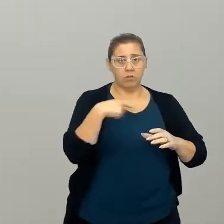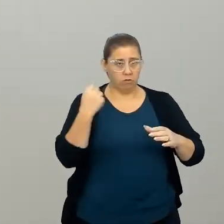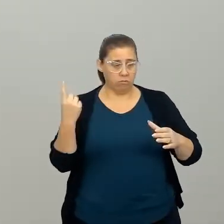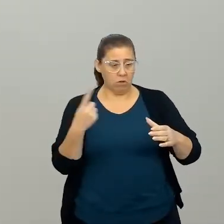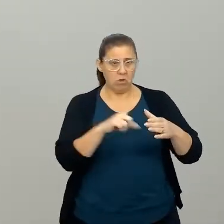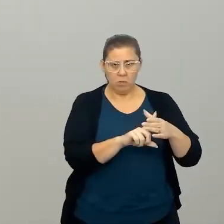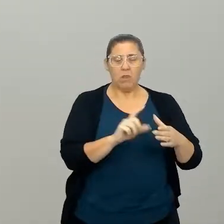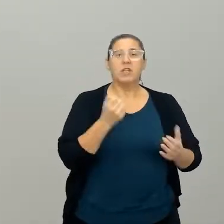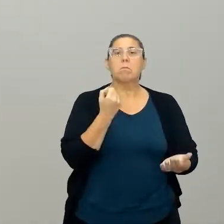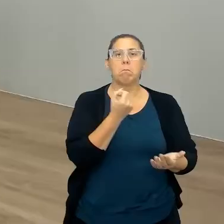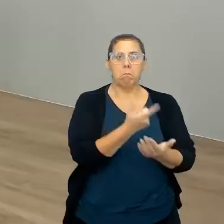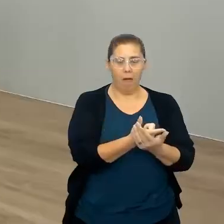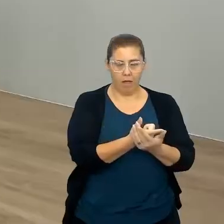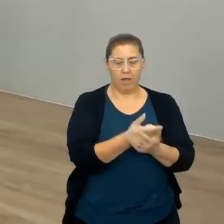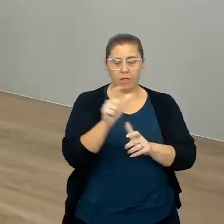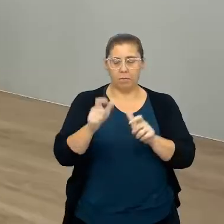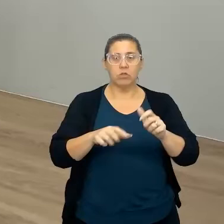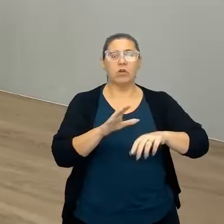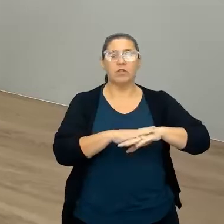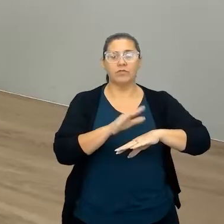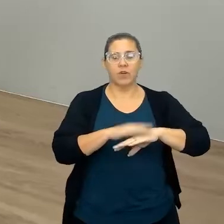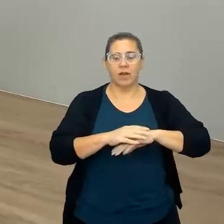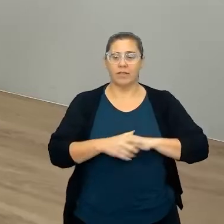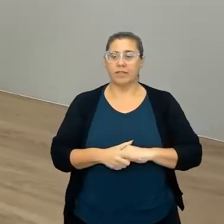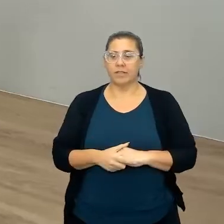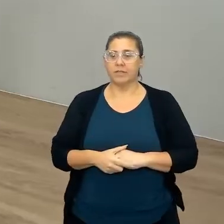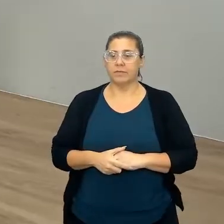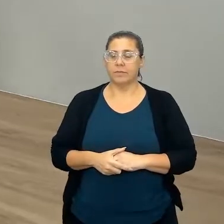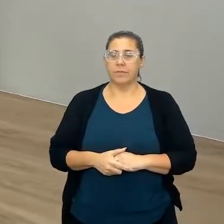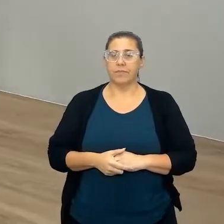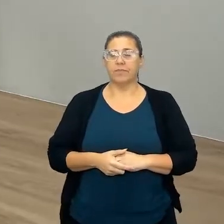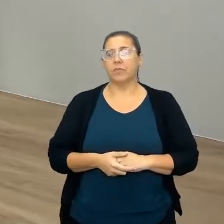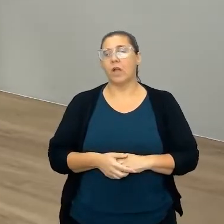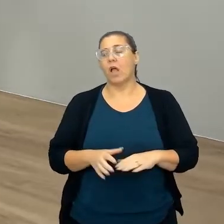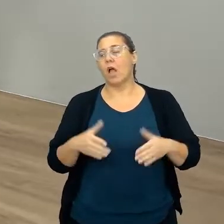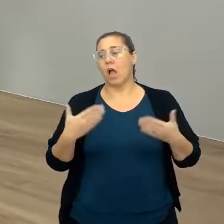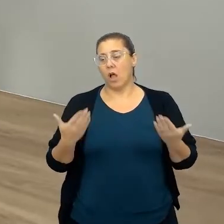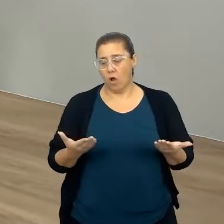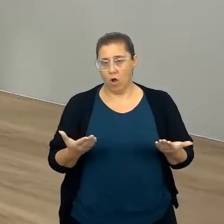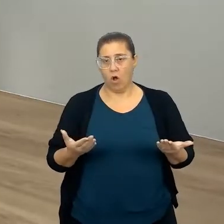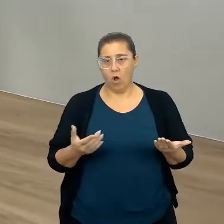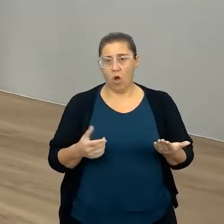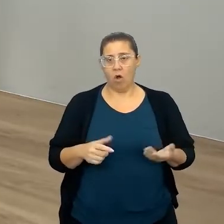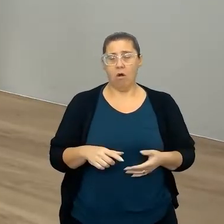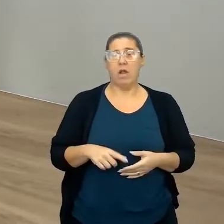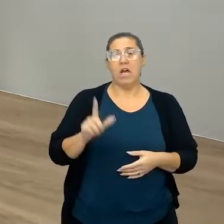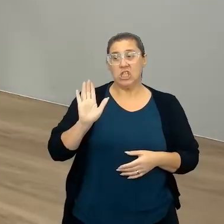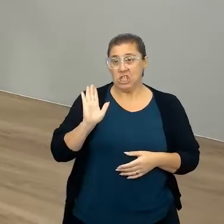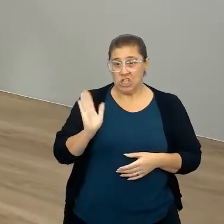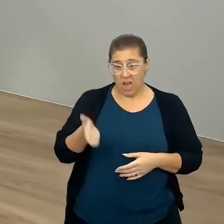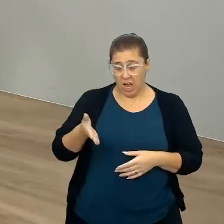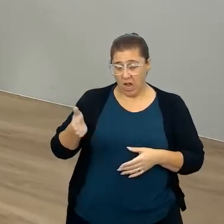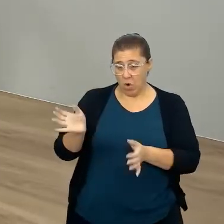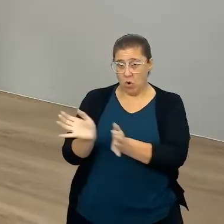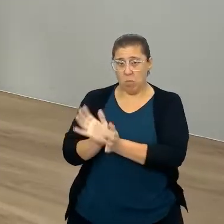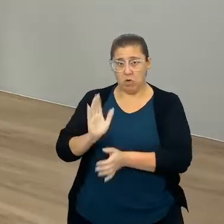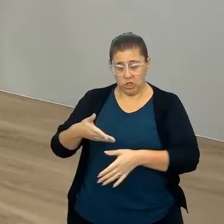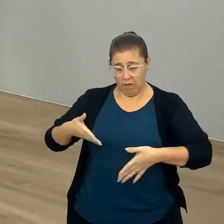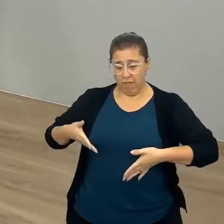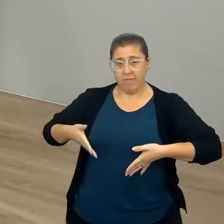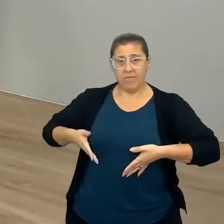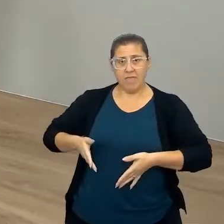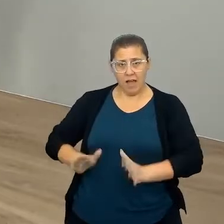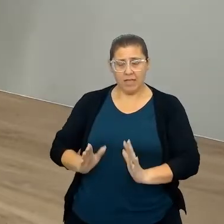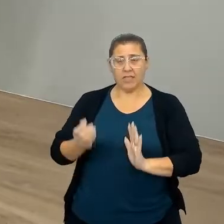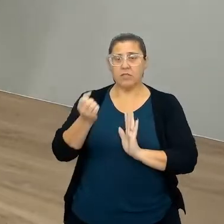esses serviços. Isso. Entendeu? A gente já faz parte. Agora, essa galera que cognitivamente já nasce a